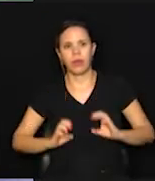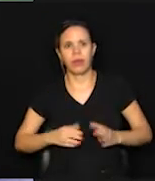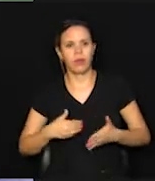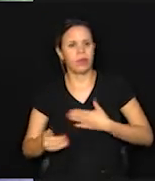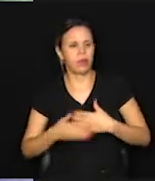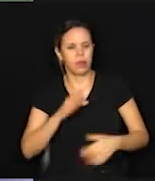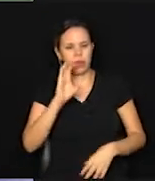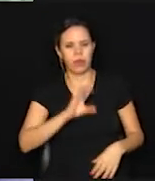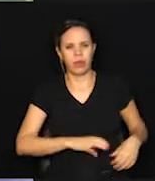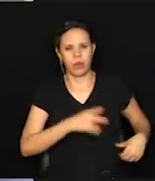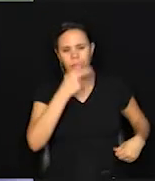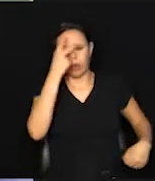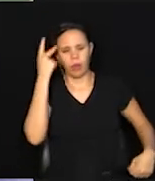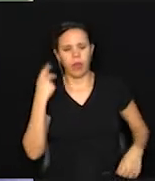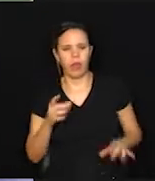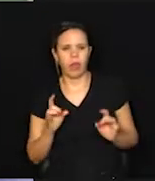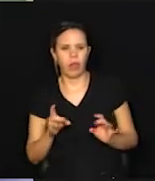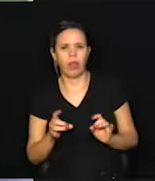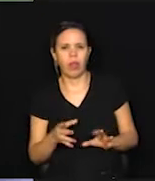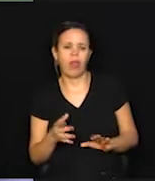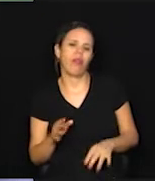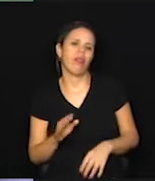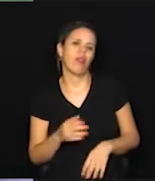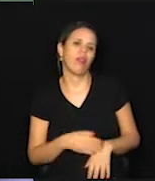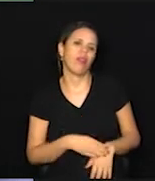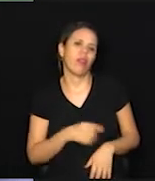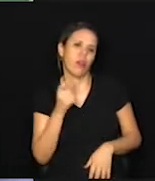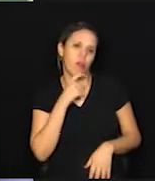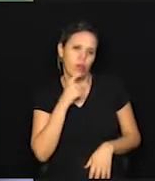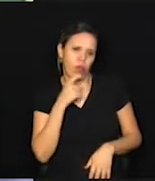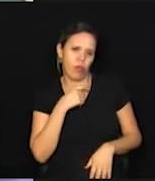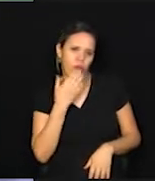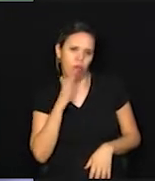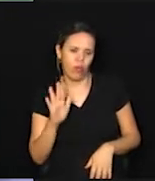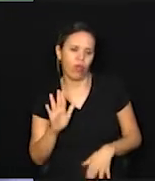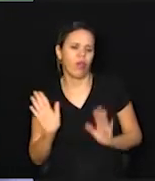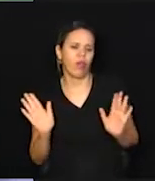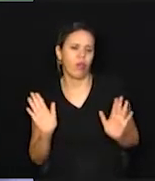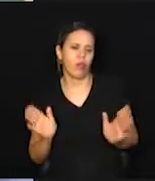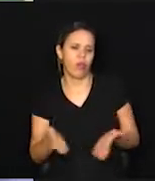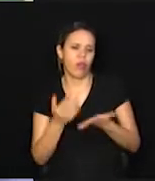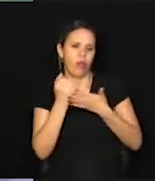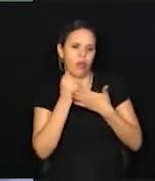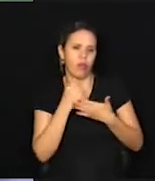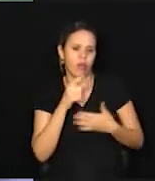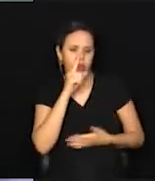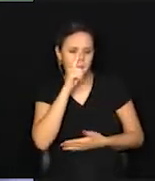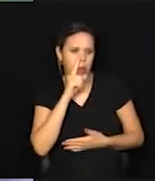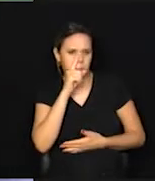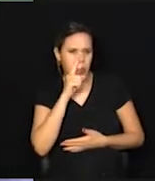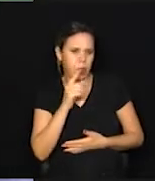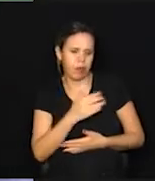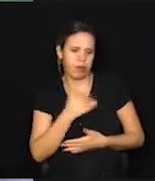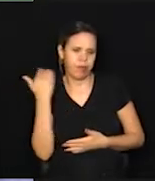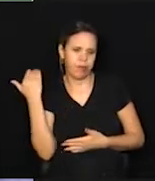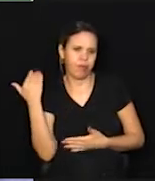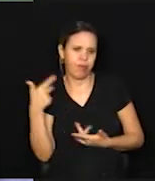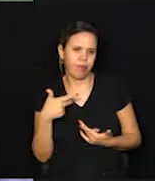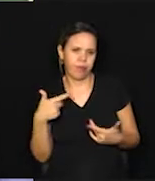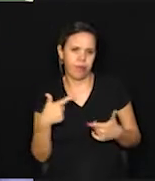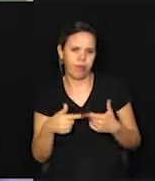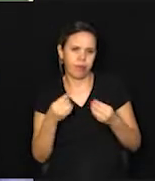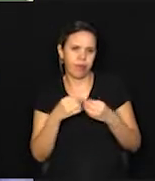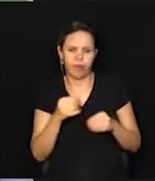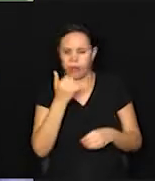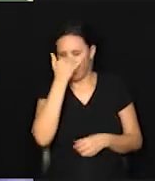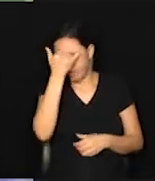cidadão, porque vender falsa promessa para as pessoas dessa maneira só induz as pessoas ao risco, à morte, às